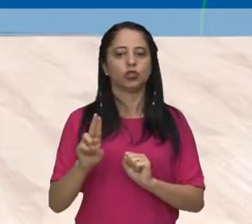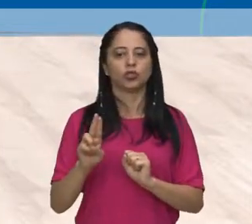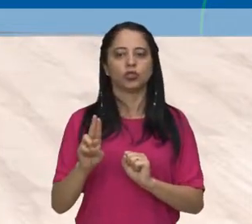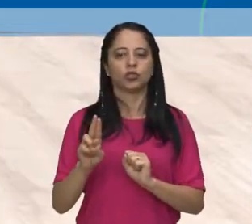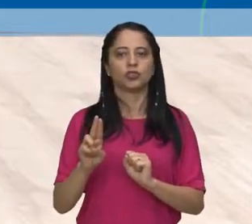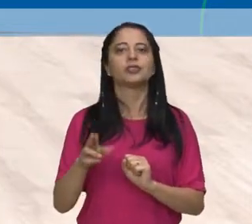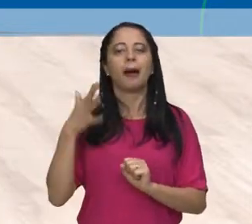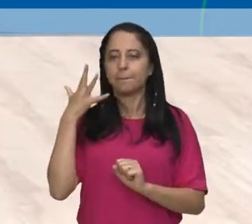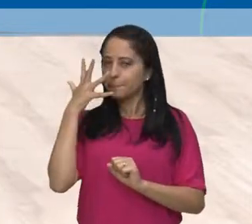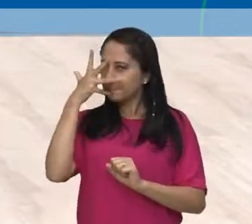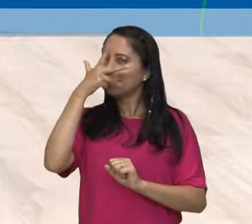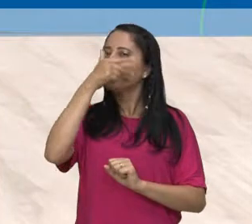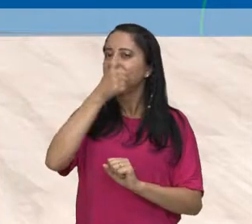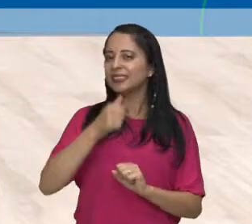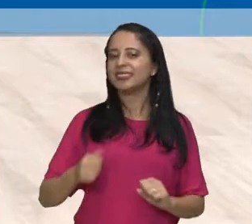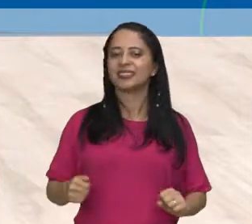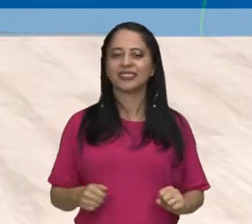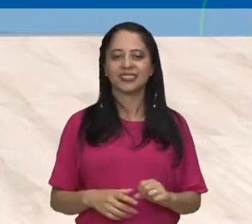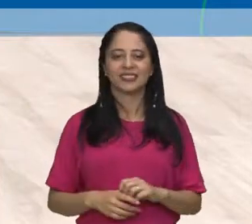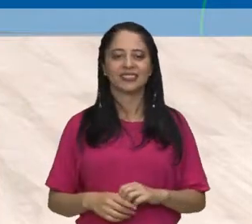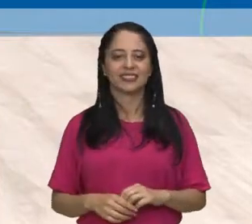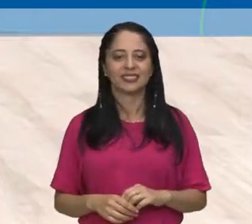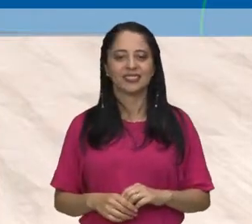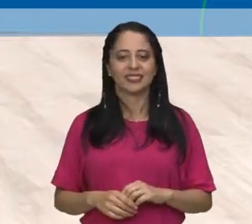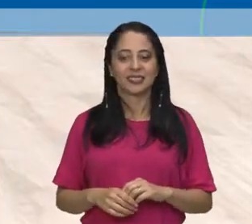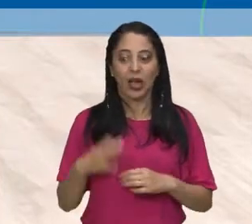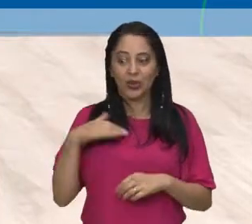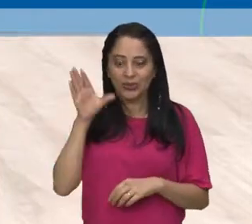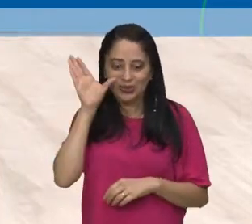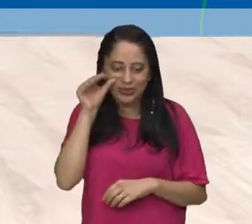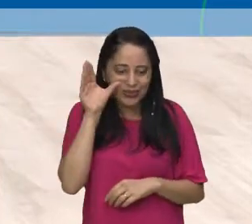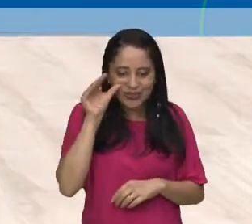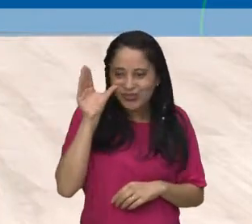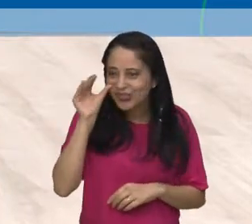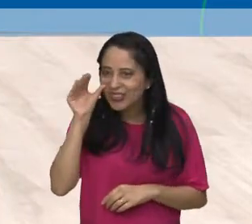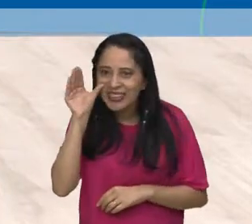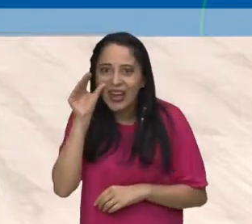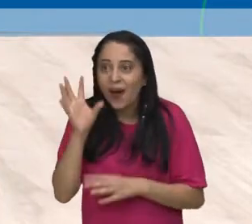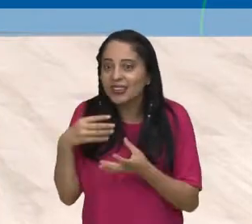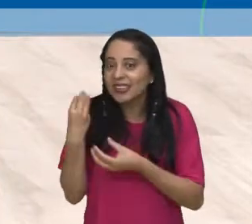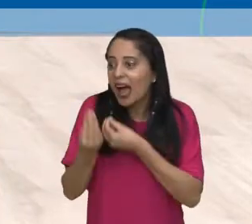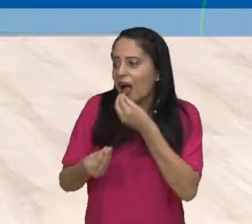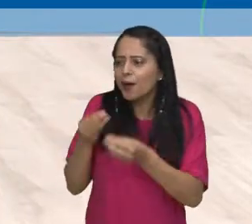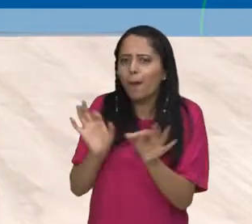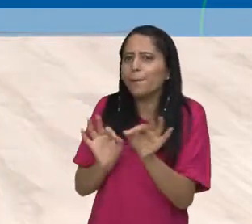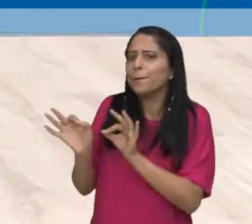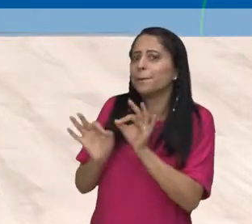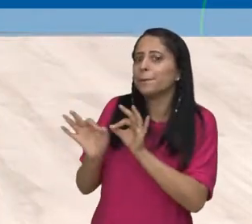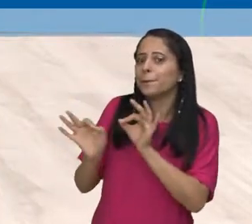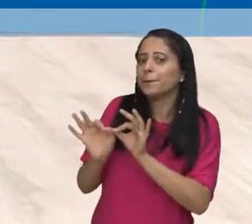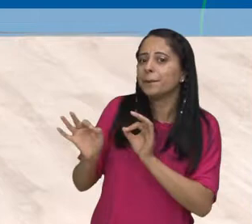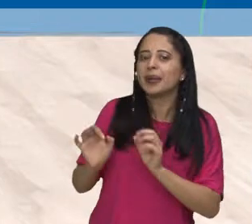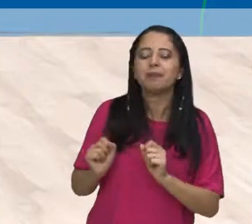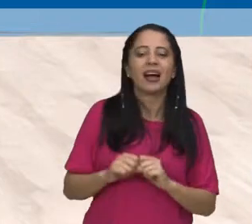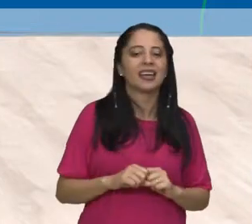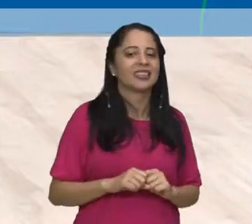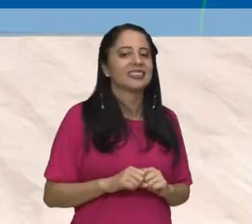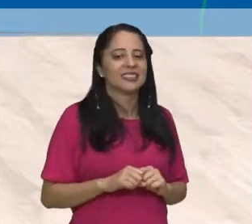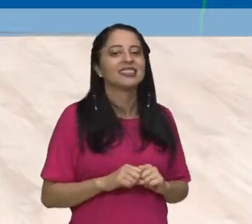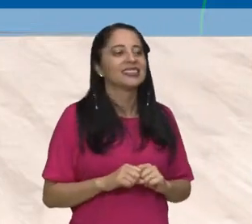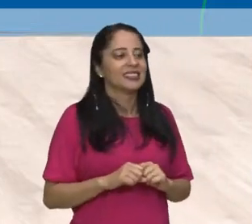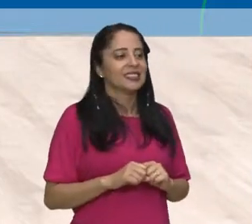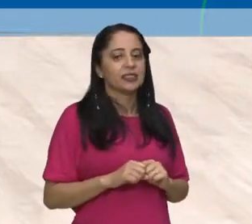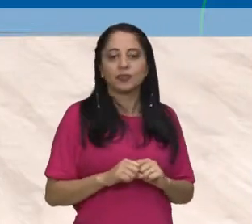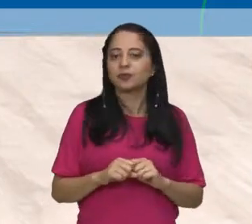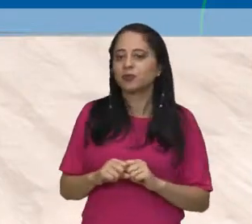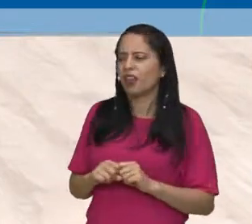for para ficar bem bonito o nosso jogo. Que ótimo! Eu estou curiosa de como preparar esse brinquedo se tornando assim, esse